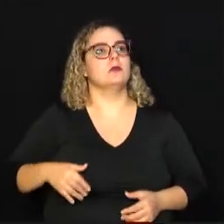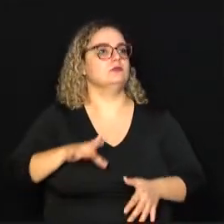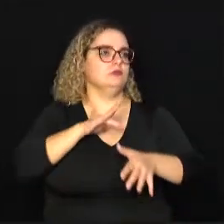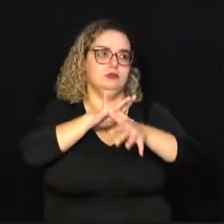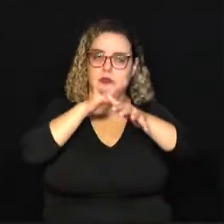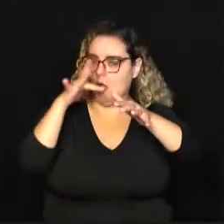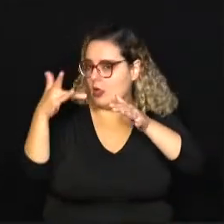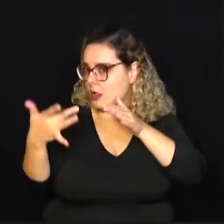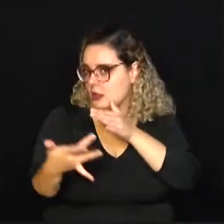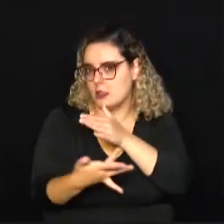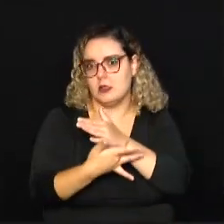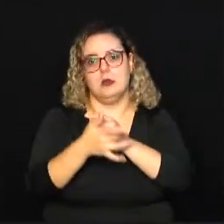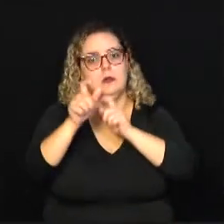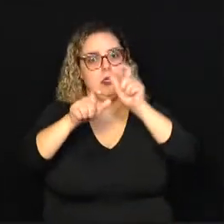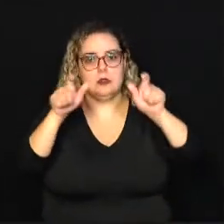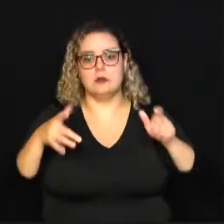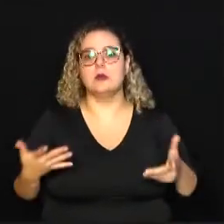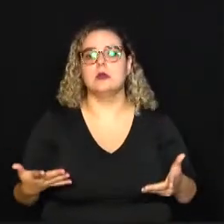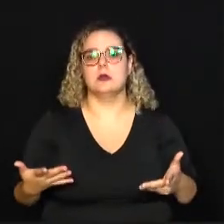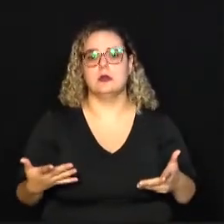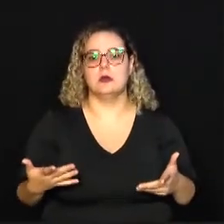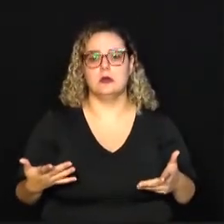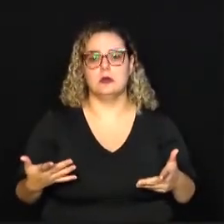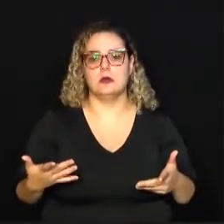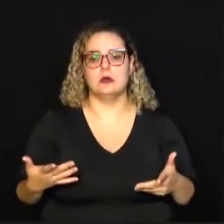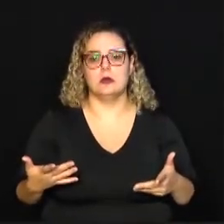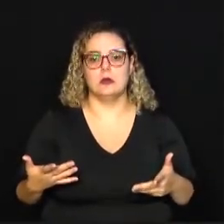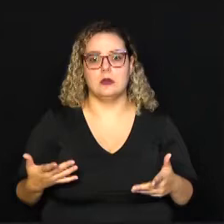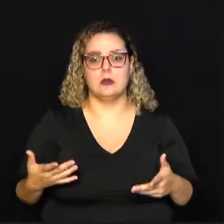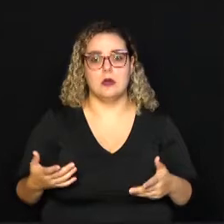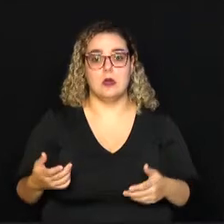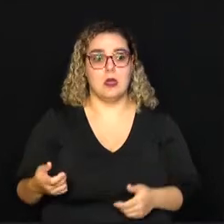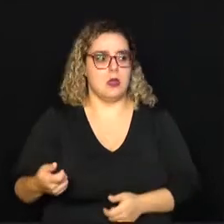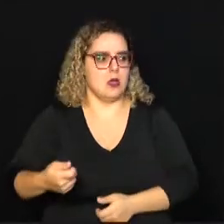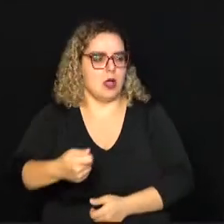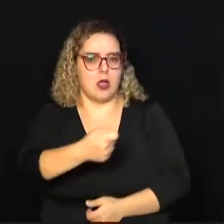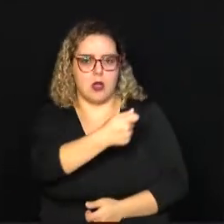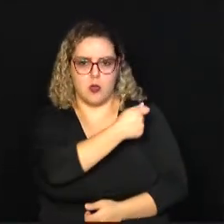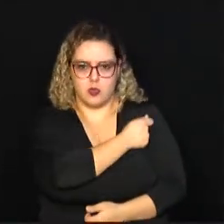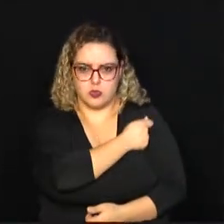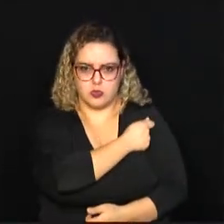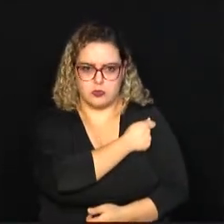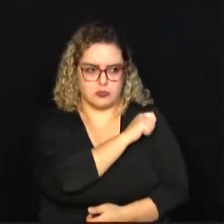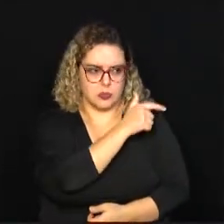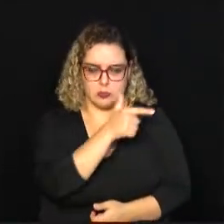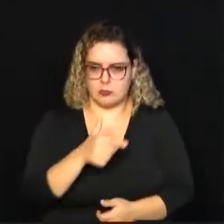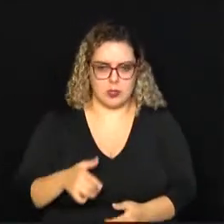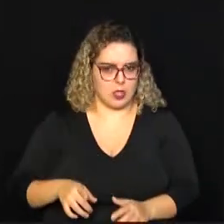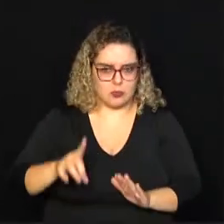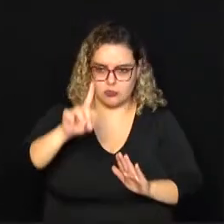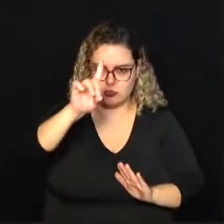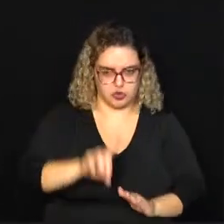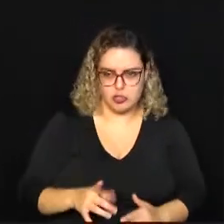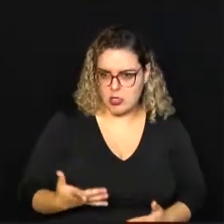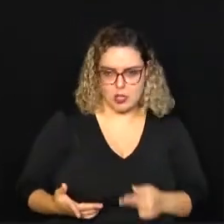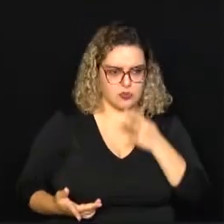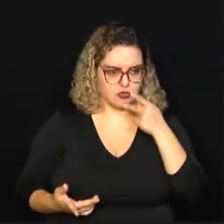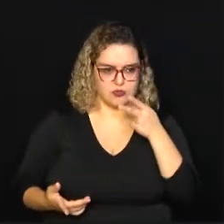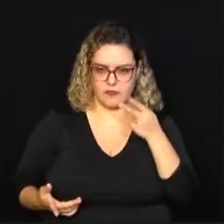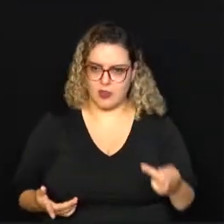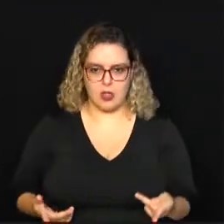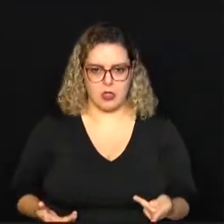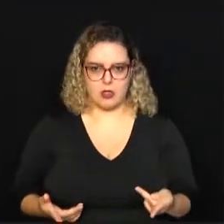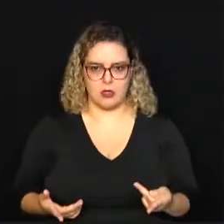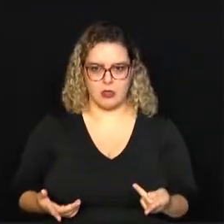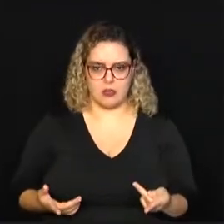né, para as pessoas, autoridades públicas, pelo menos, não têm o direito de se dizerem desconhecendo o